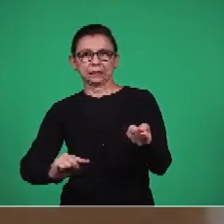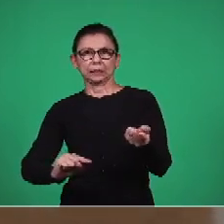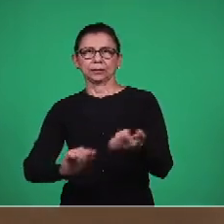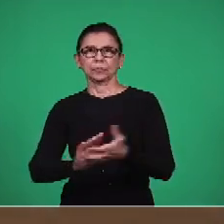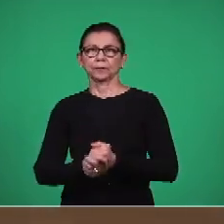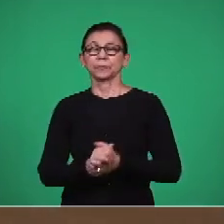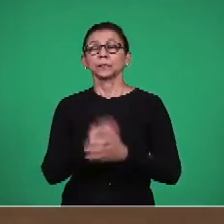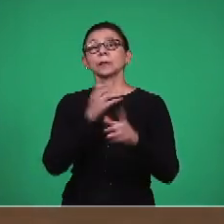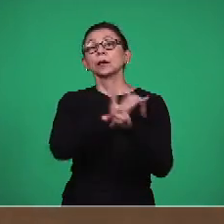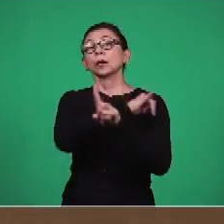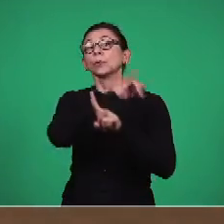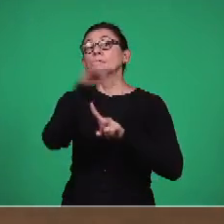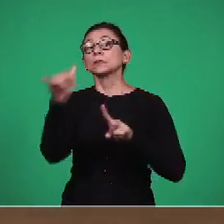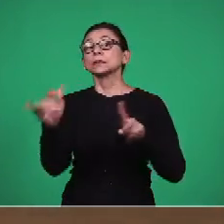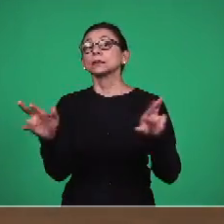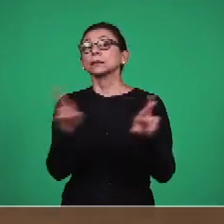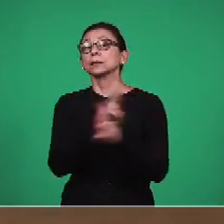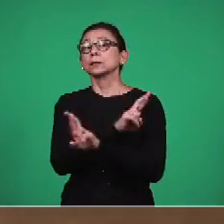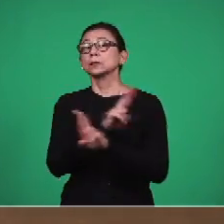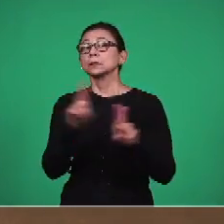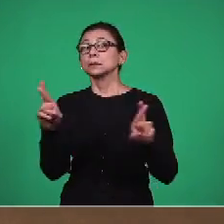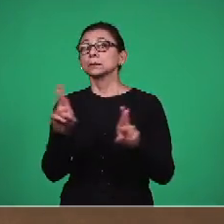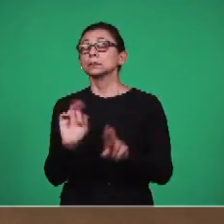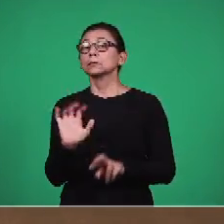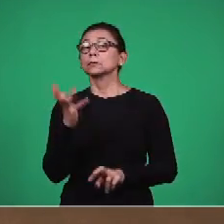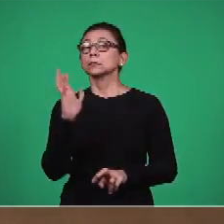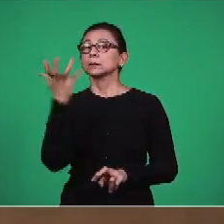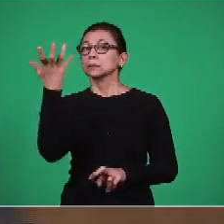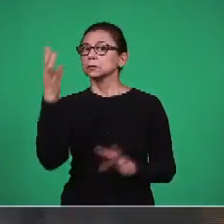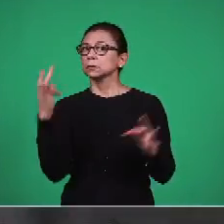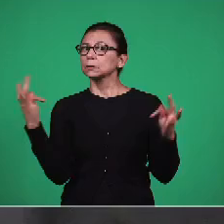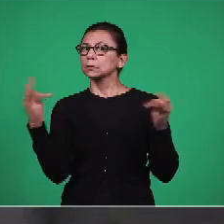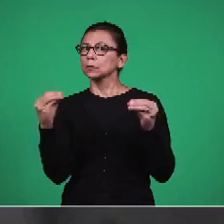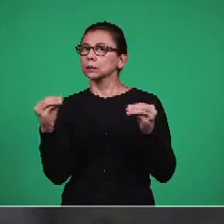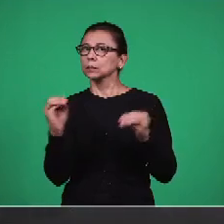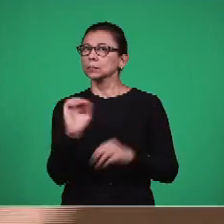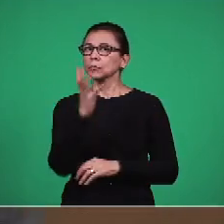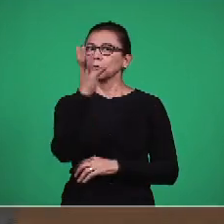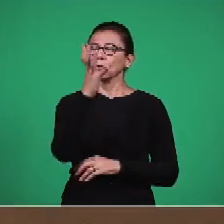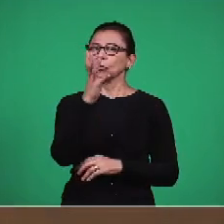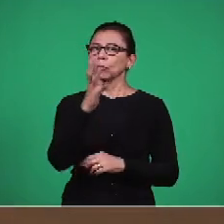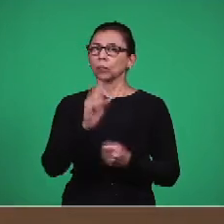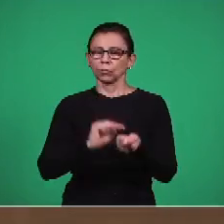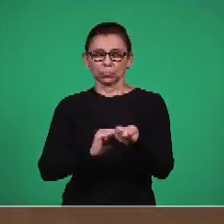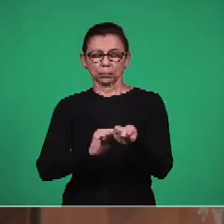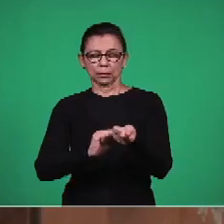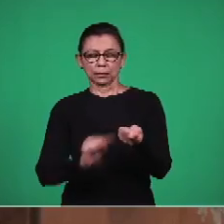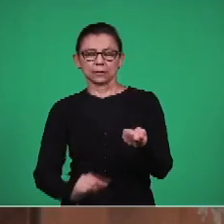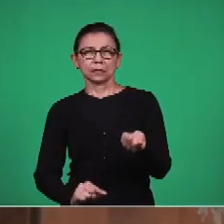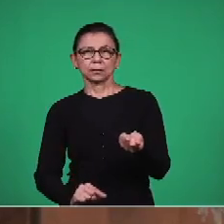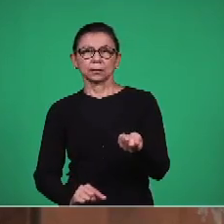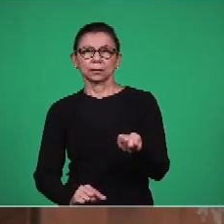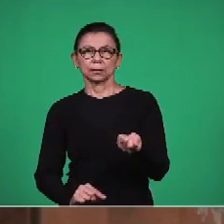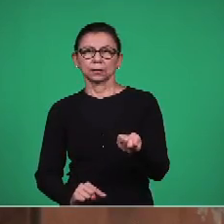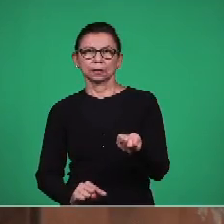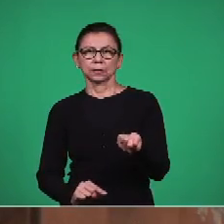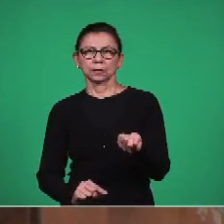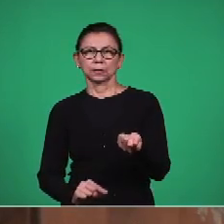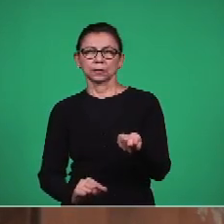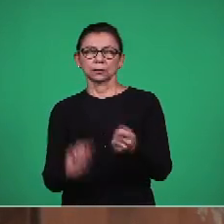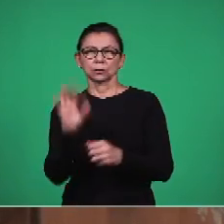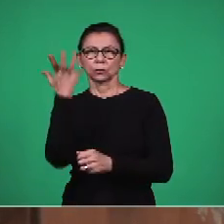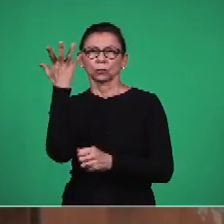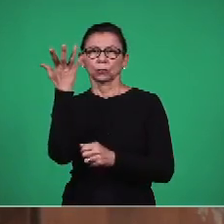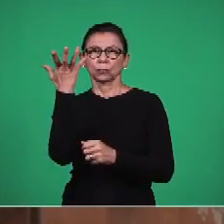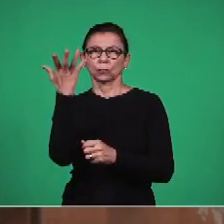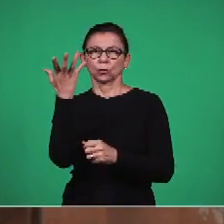profecia está relacionada com esses acidentes todos que aí estão. É fogo e sangue. Então, o fogo não vem sozinho, ele vem acompanhando a